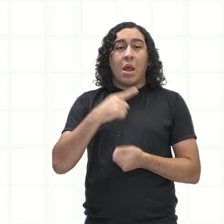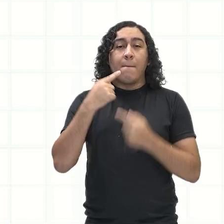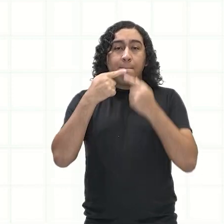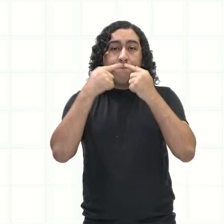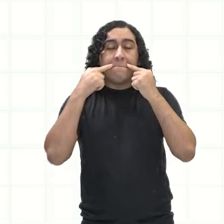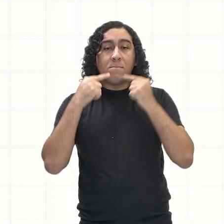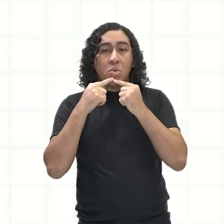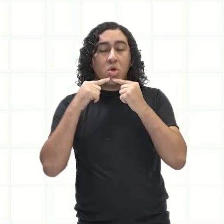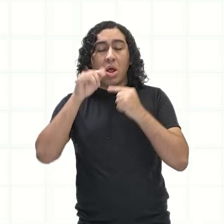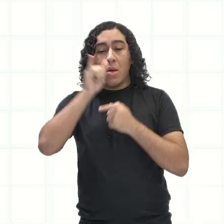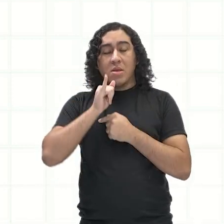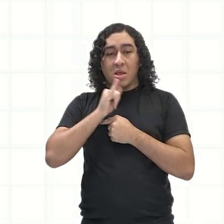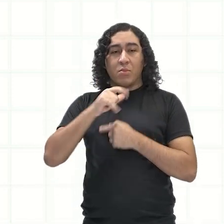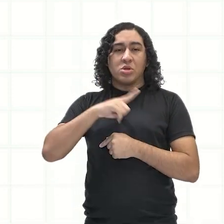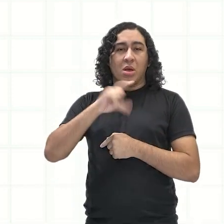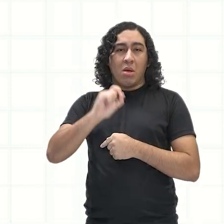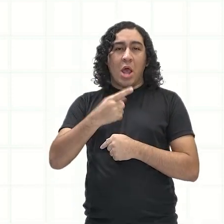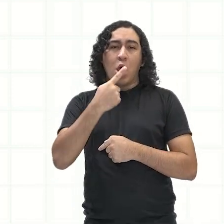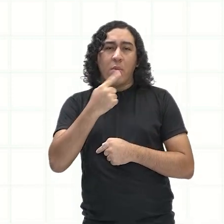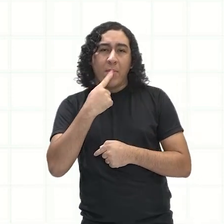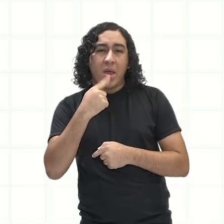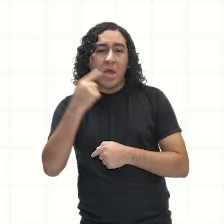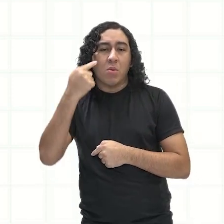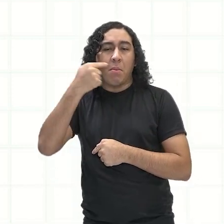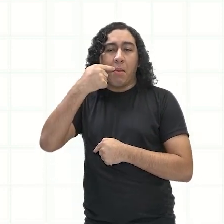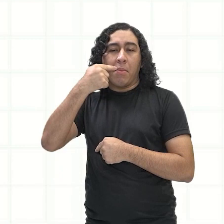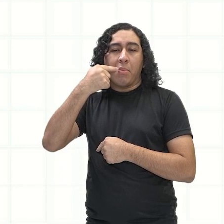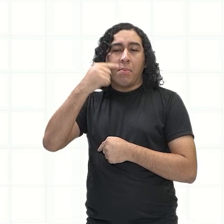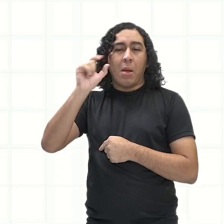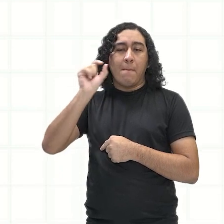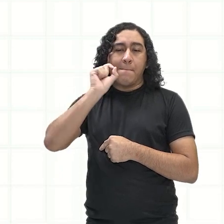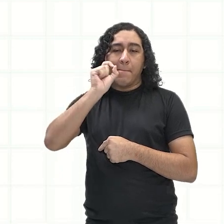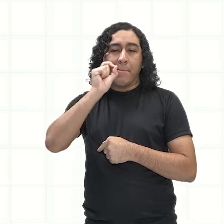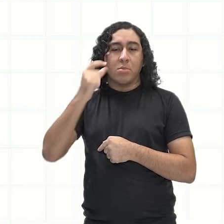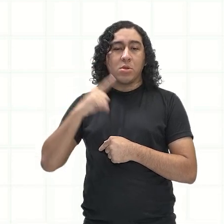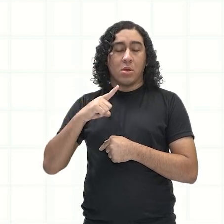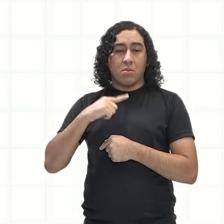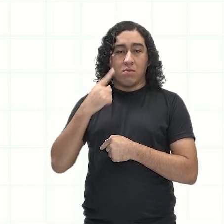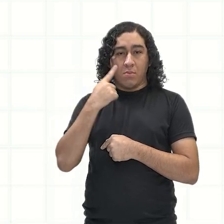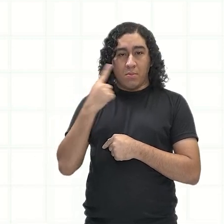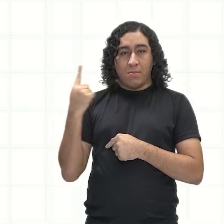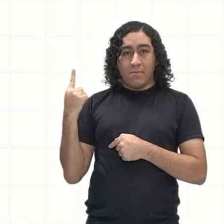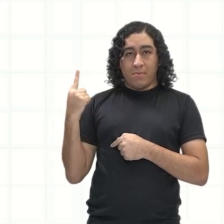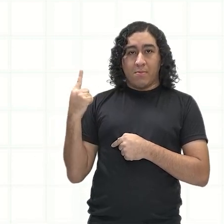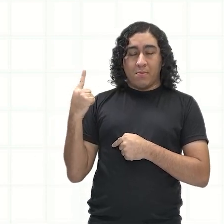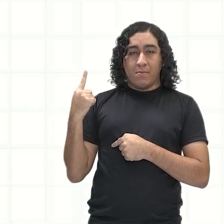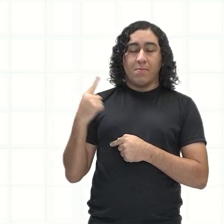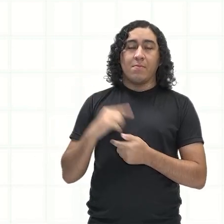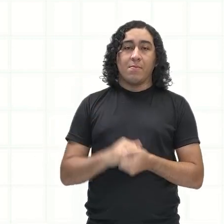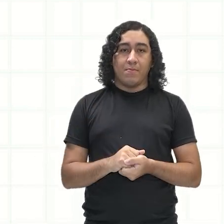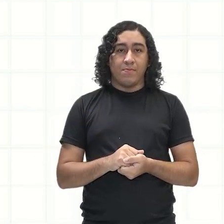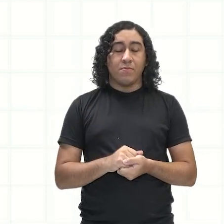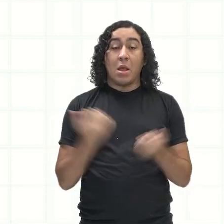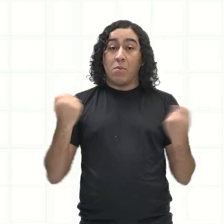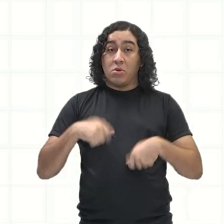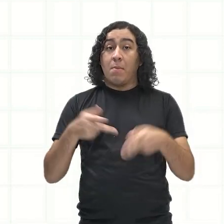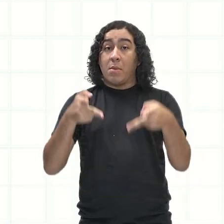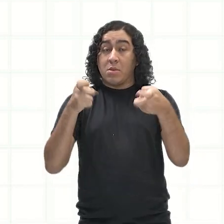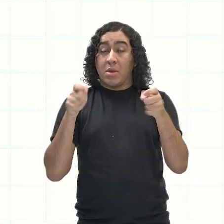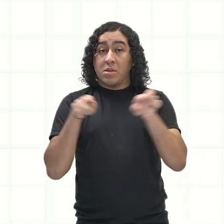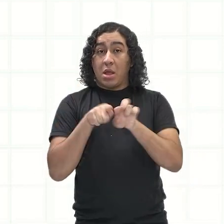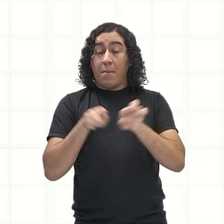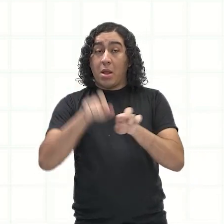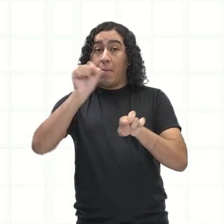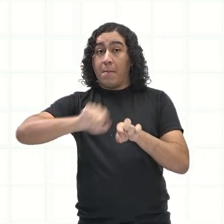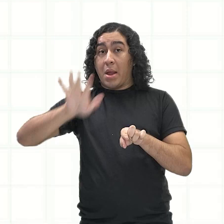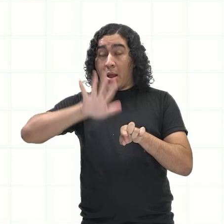Quando a gente tem ali essas lesões na região da boca, a gente vai ter a herpes labial, como você observa aqui nessa imagem,